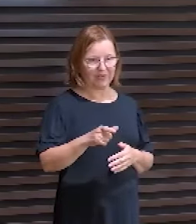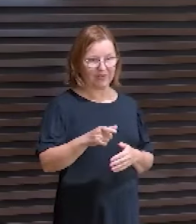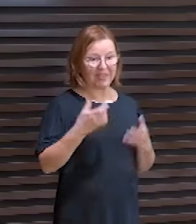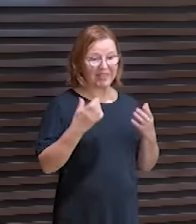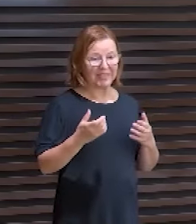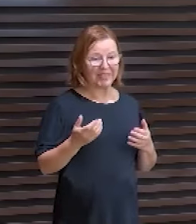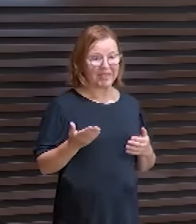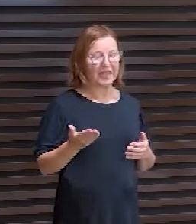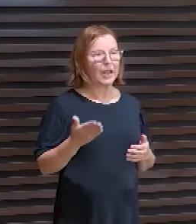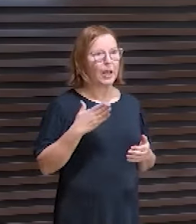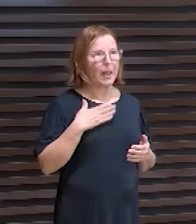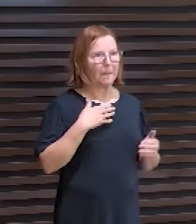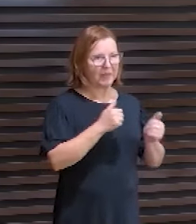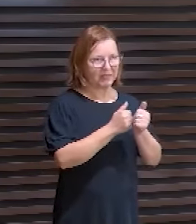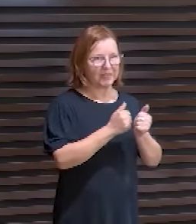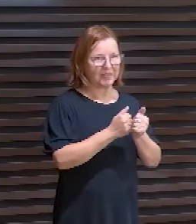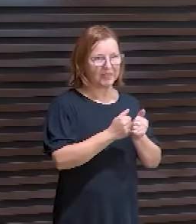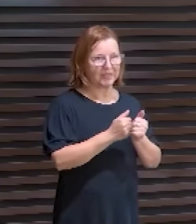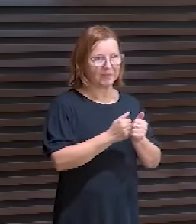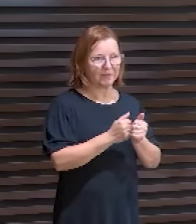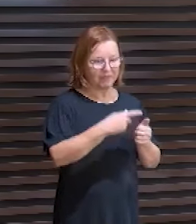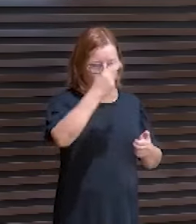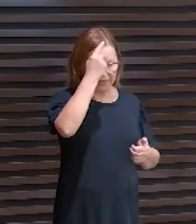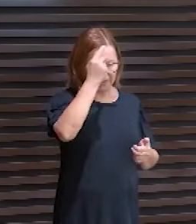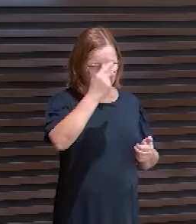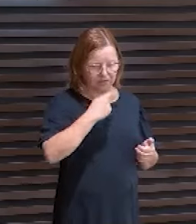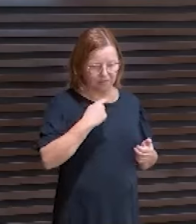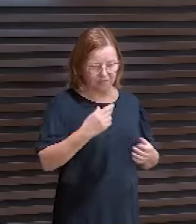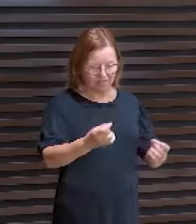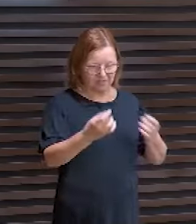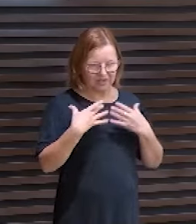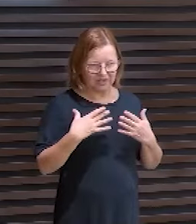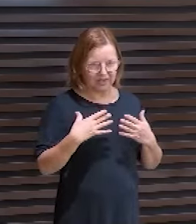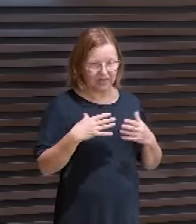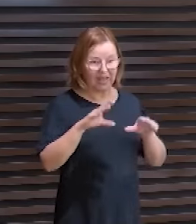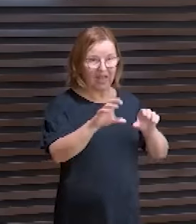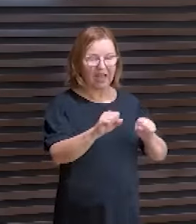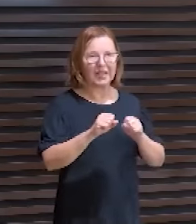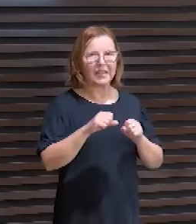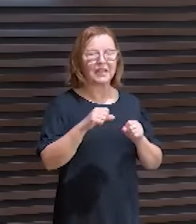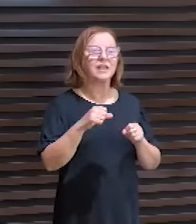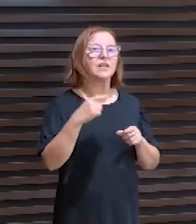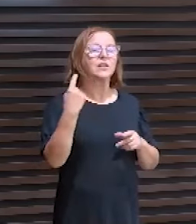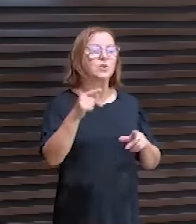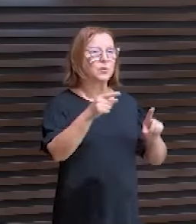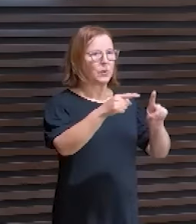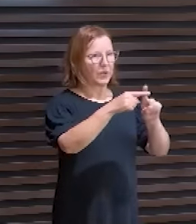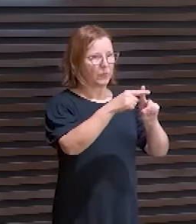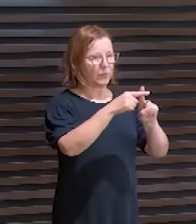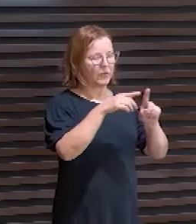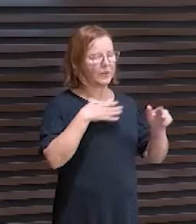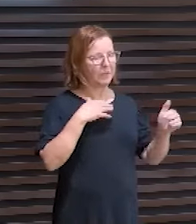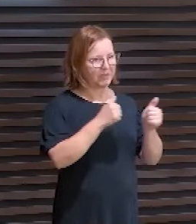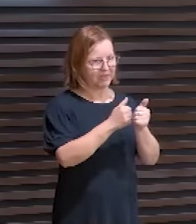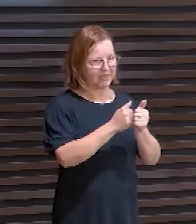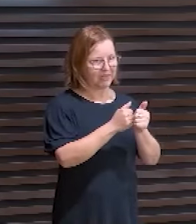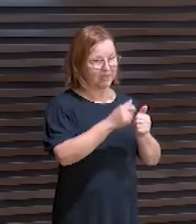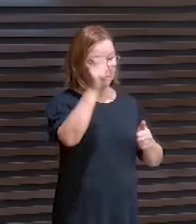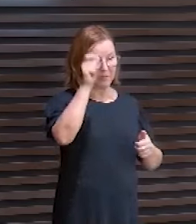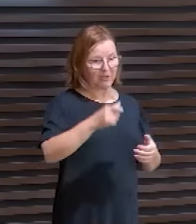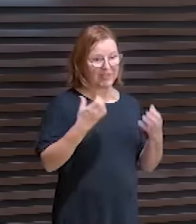a si mesmo se negue tome a sua cruz e siga-me quem quiser pois salvar a sua